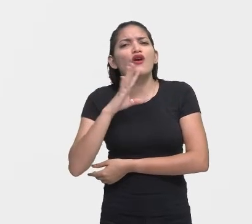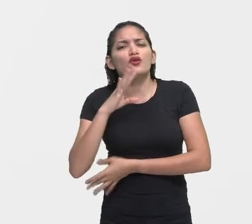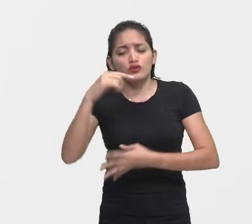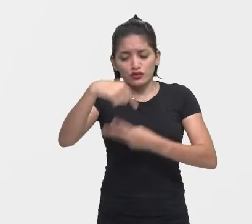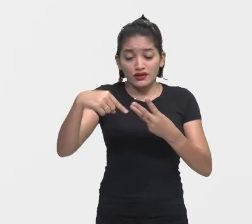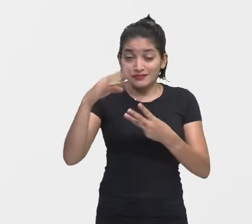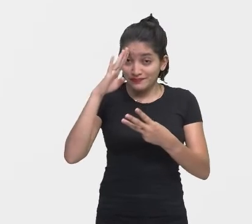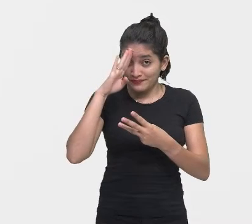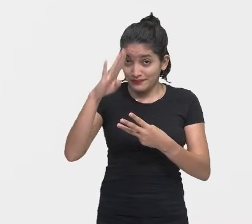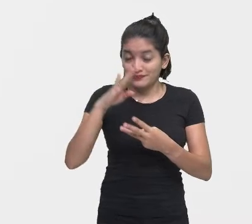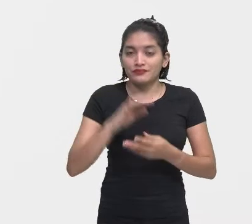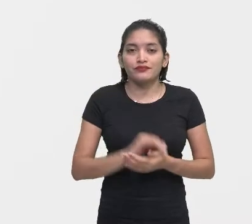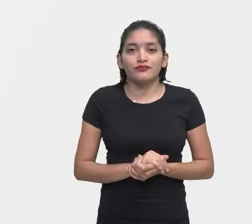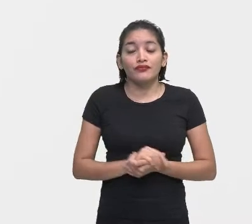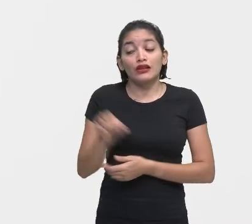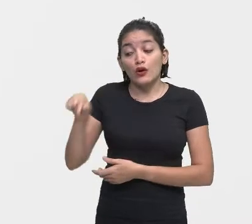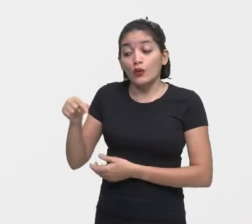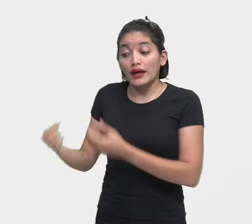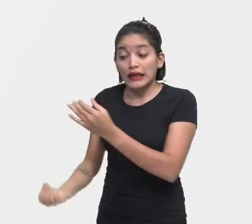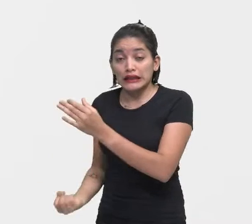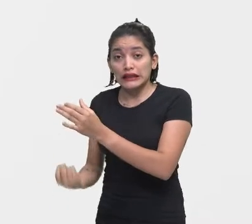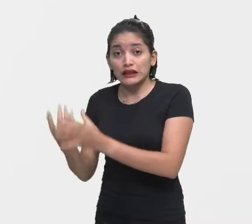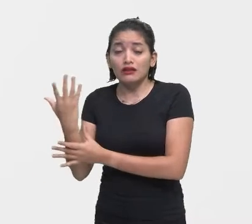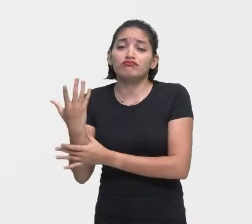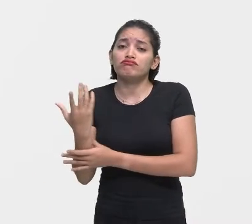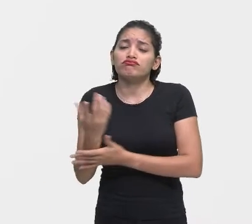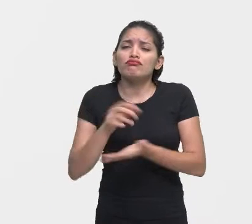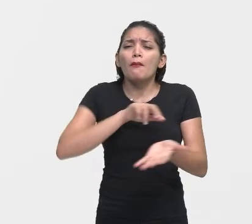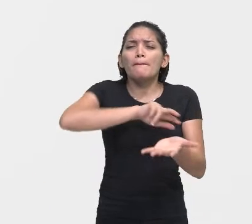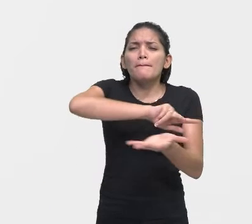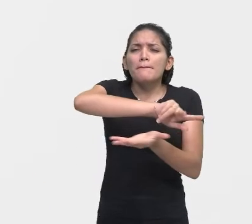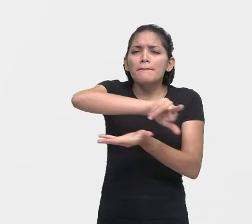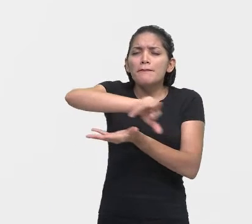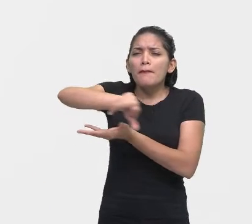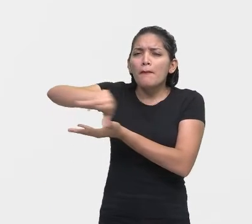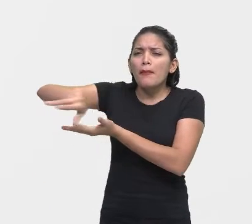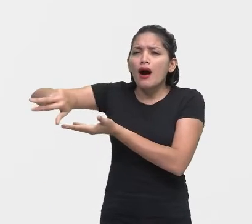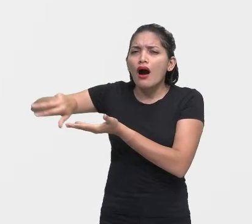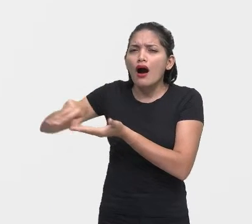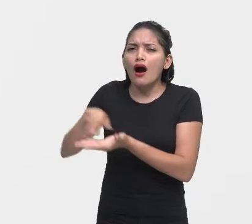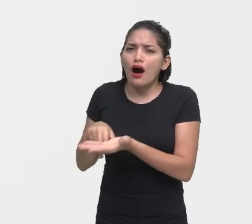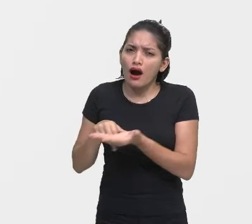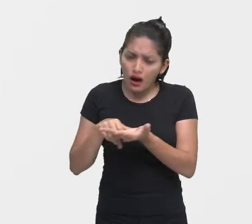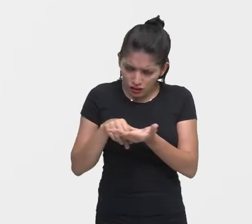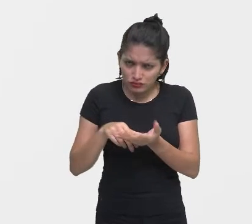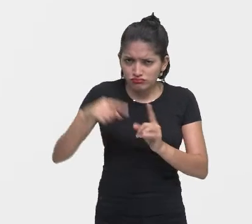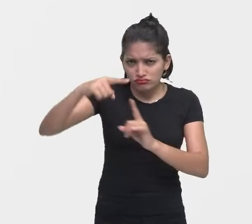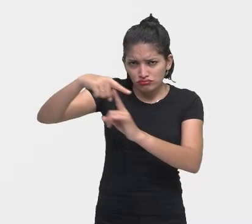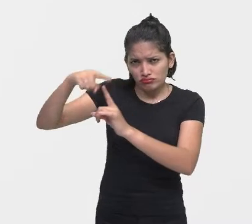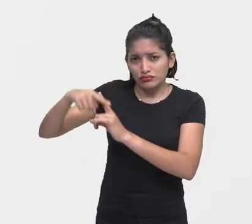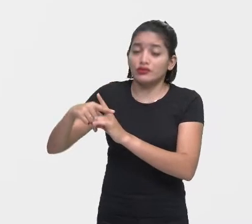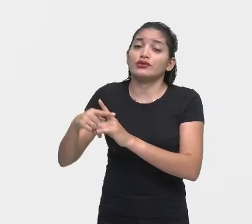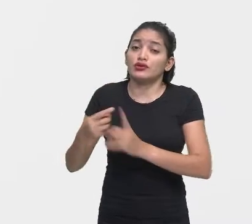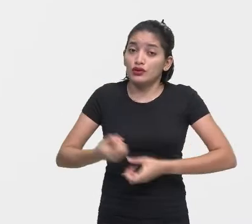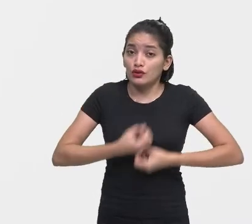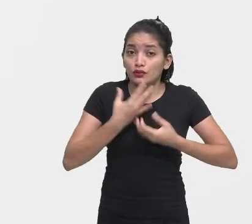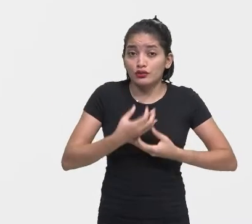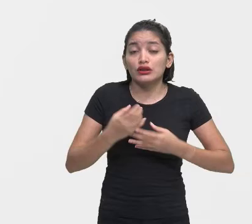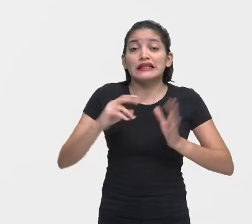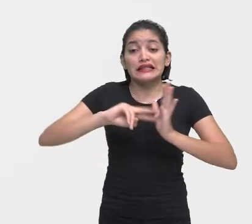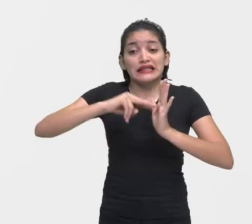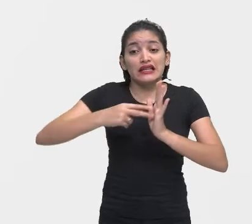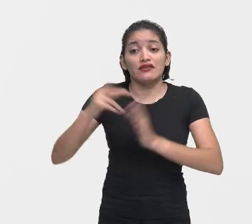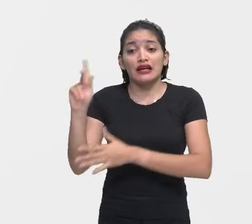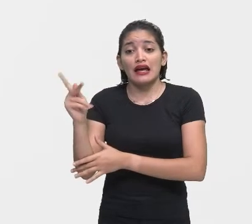Ele concebeu, ele criou várias entidades poéticas, vários